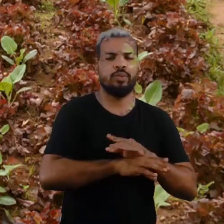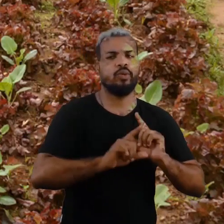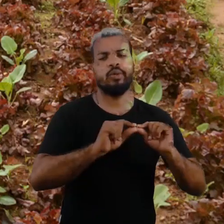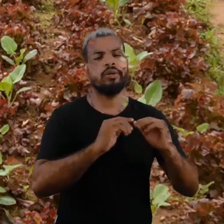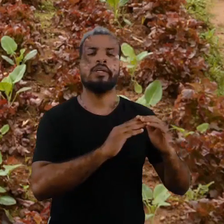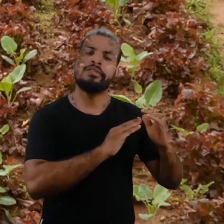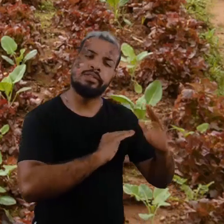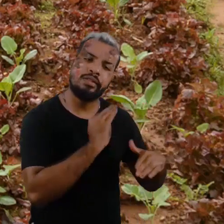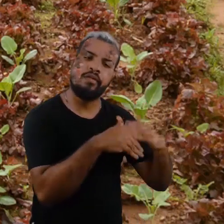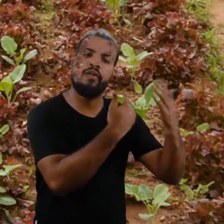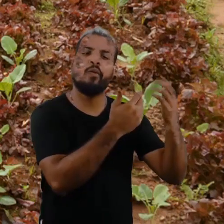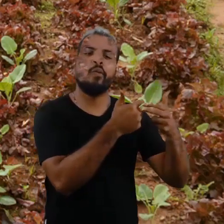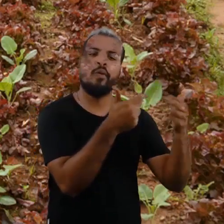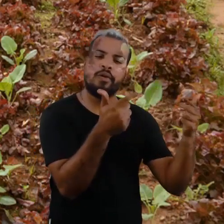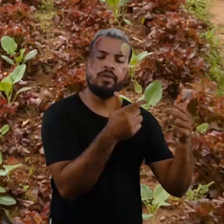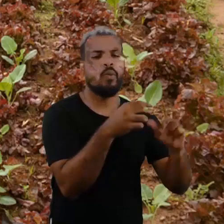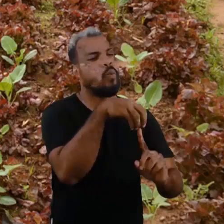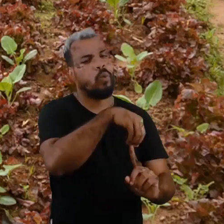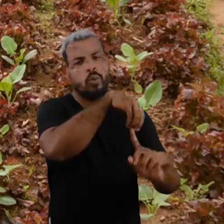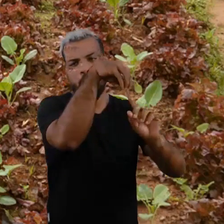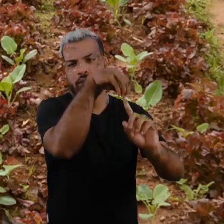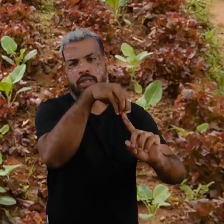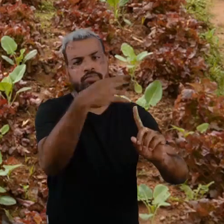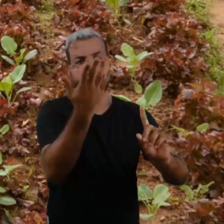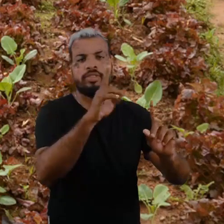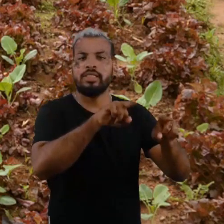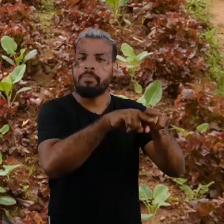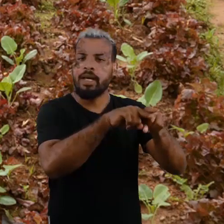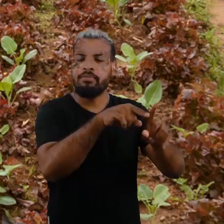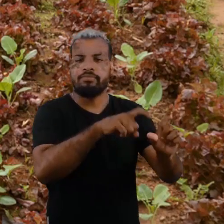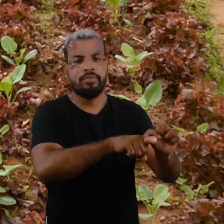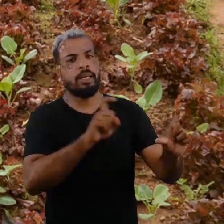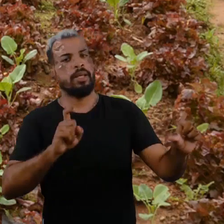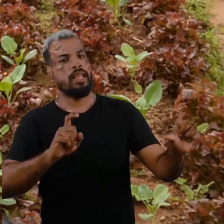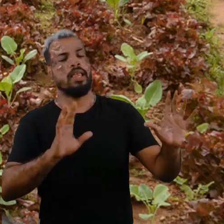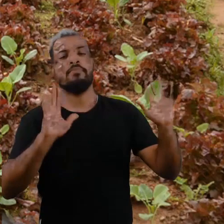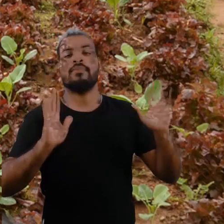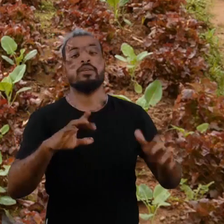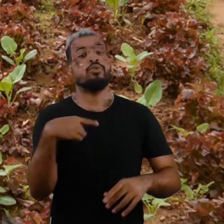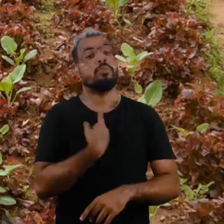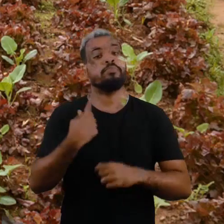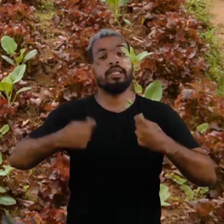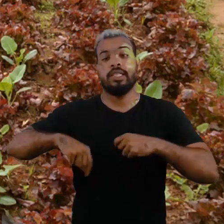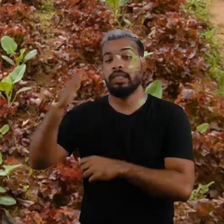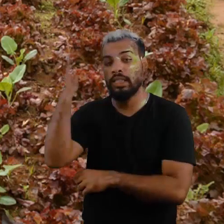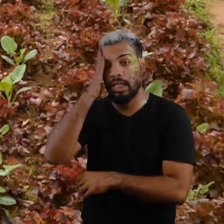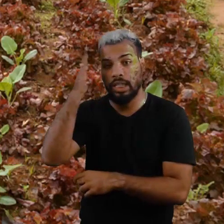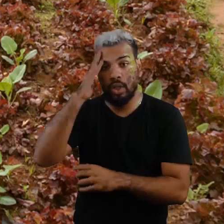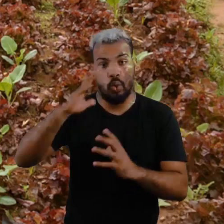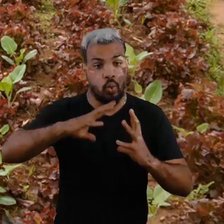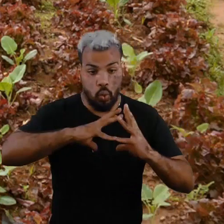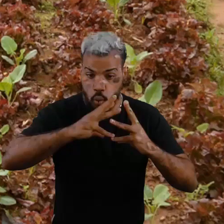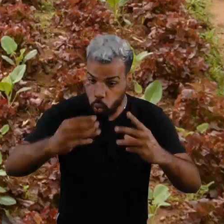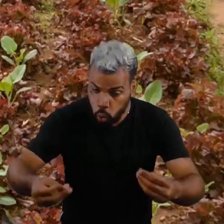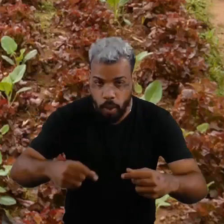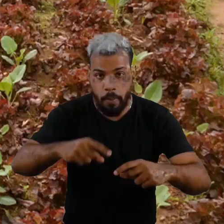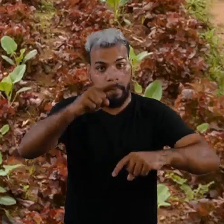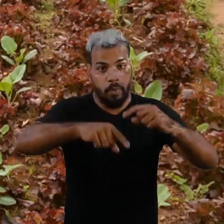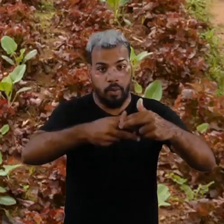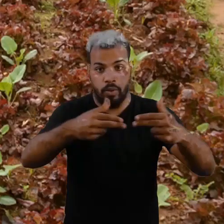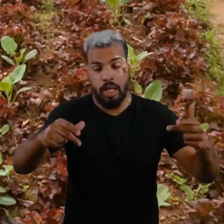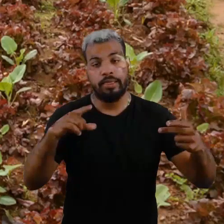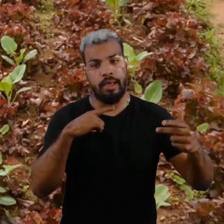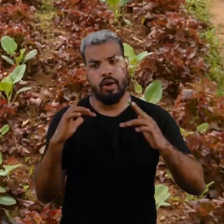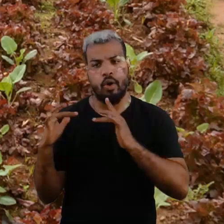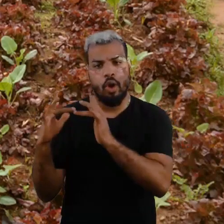acostumado a desenvolver uma coisa única e independente. Mas a gente tem que entender que tudo